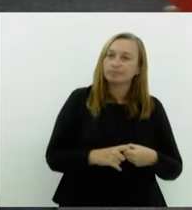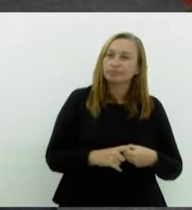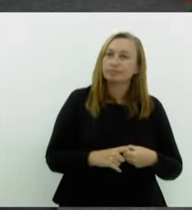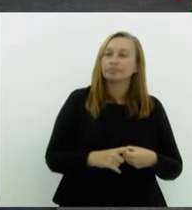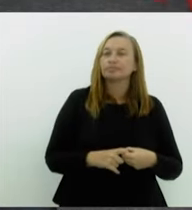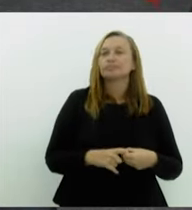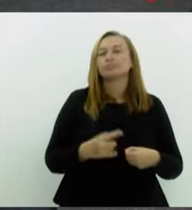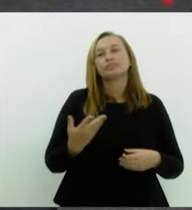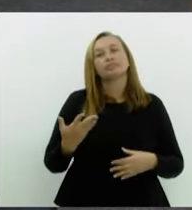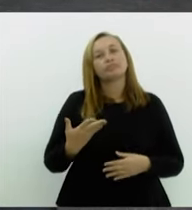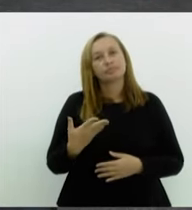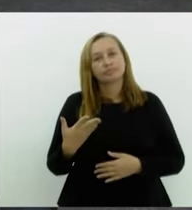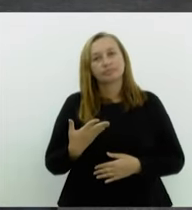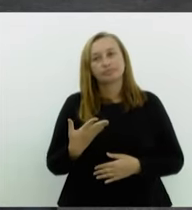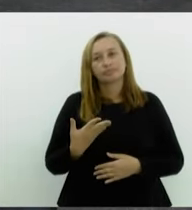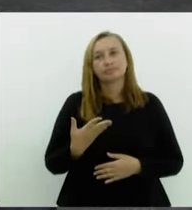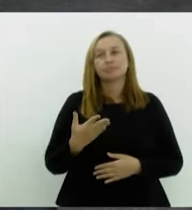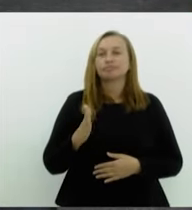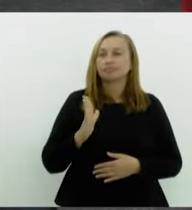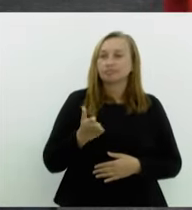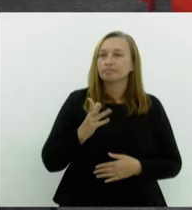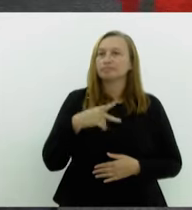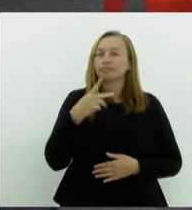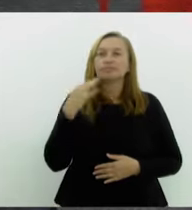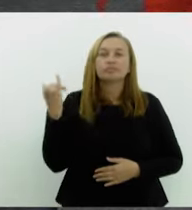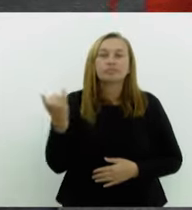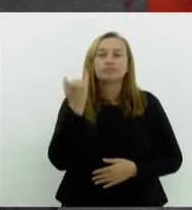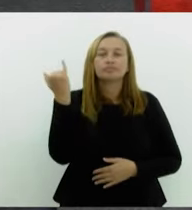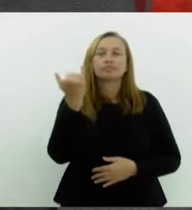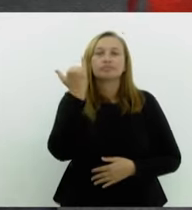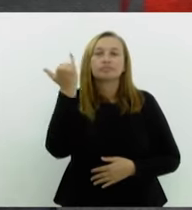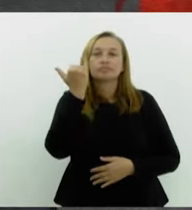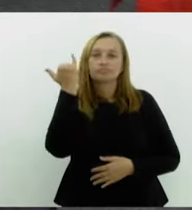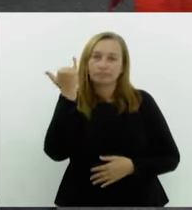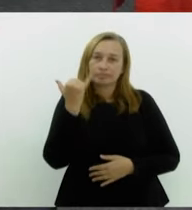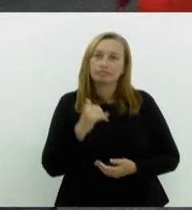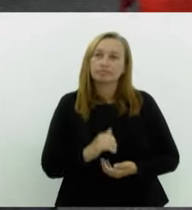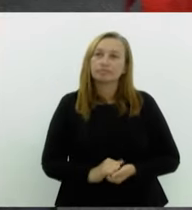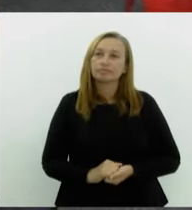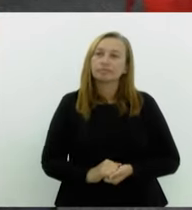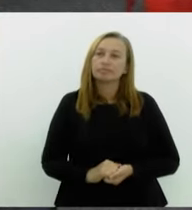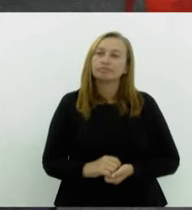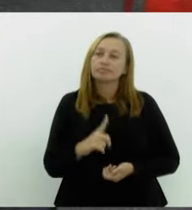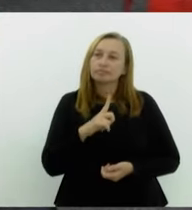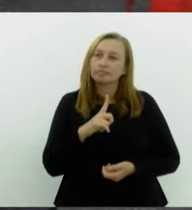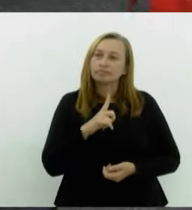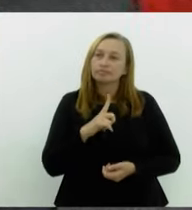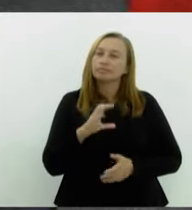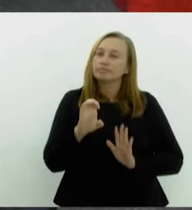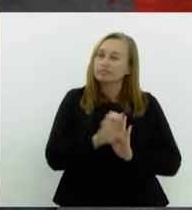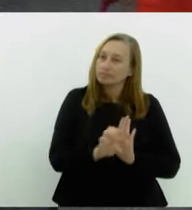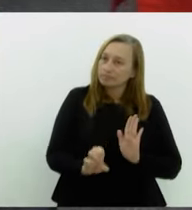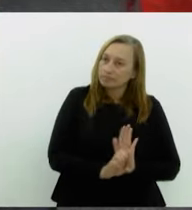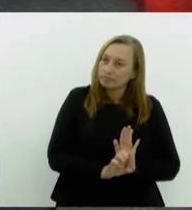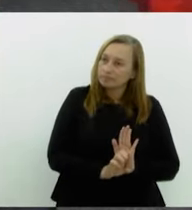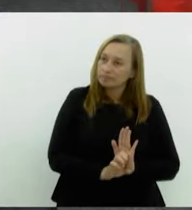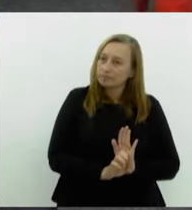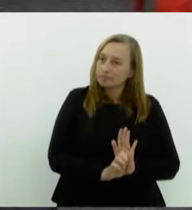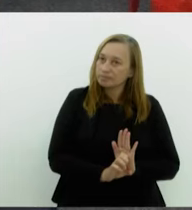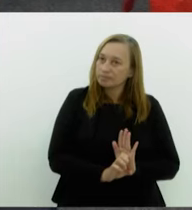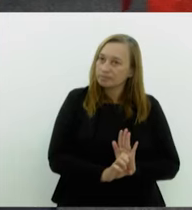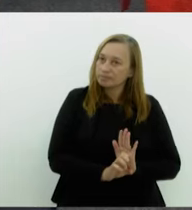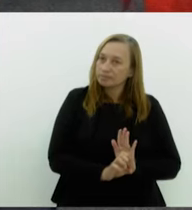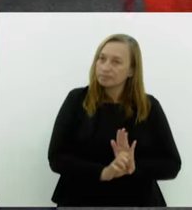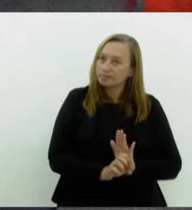fala dos nossos colegas, já ressalta a importância de termos um estatuto que assista